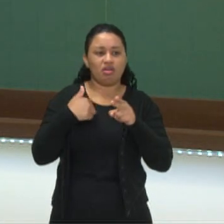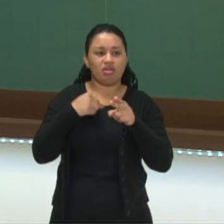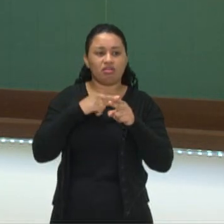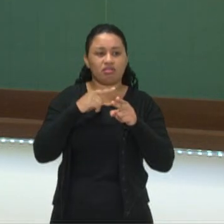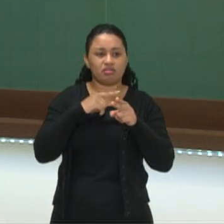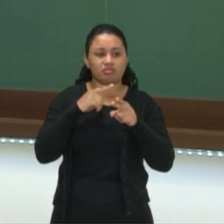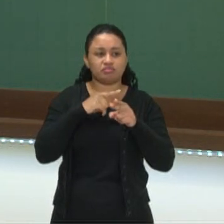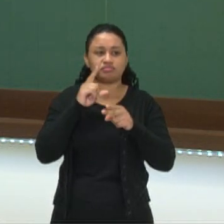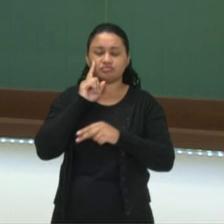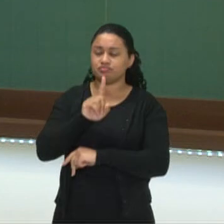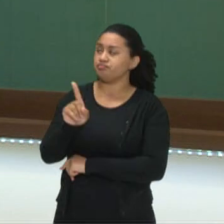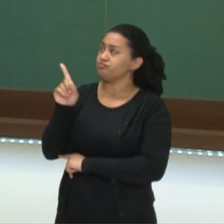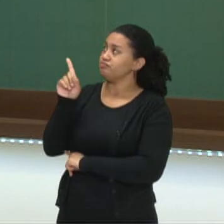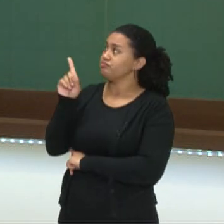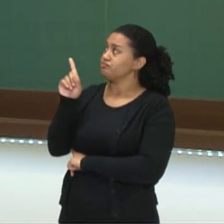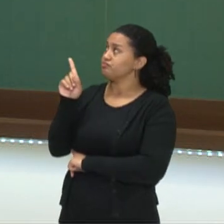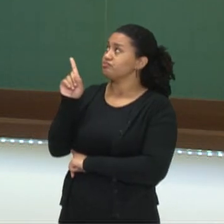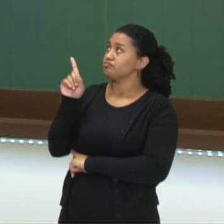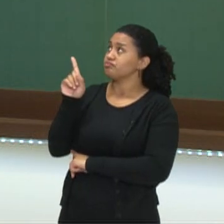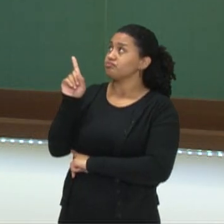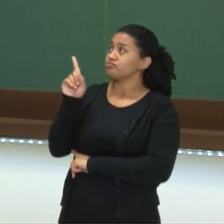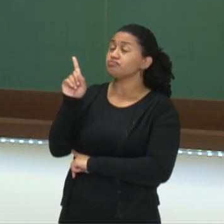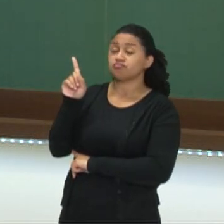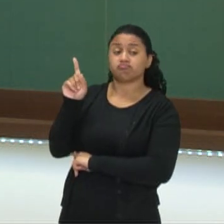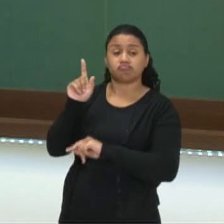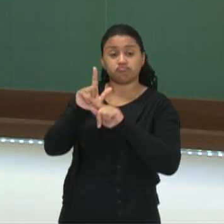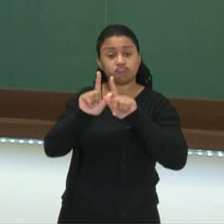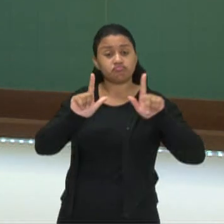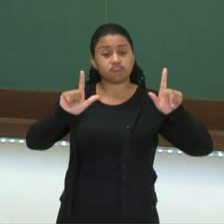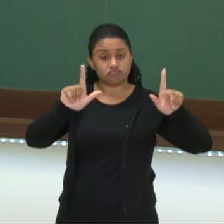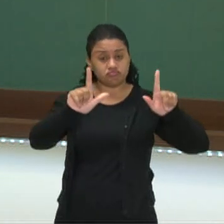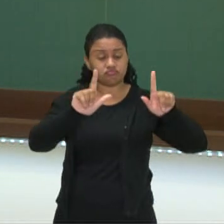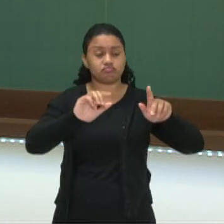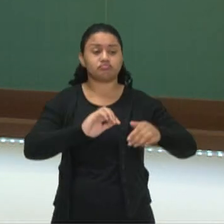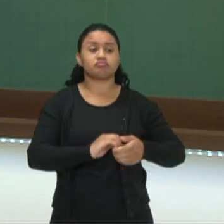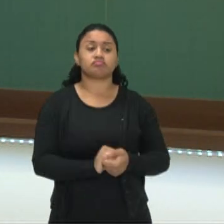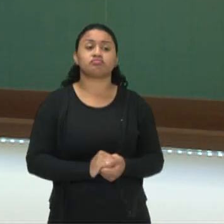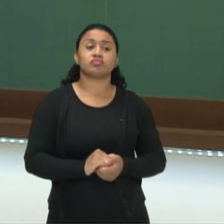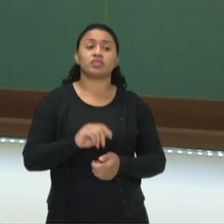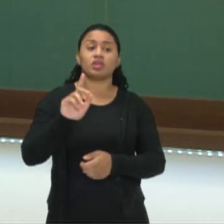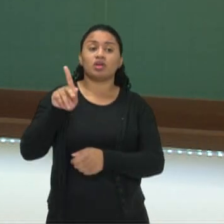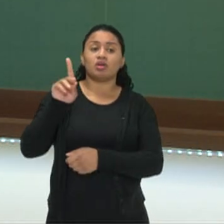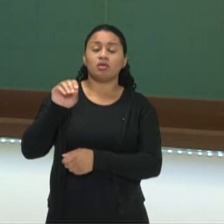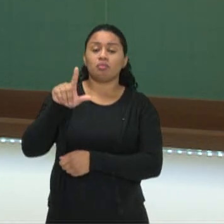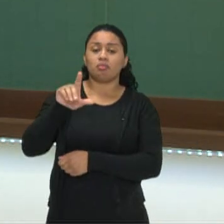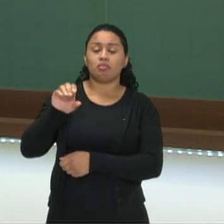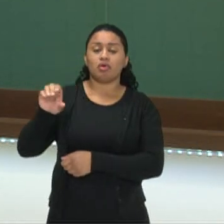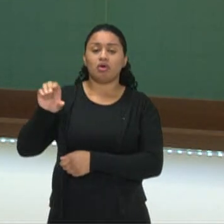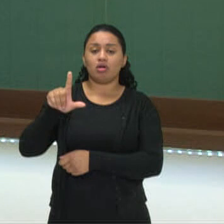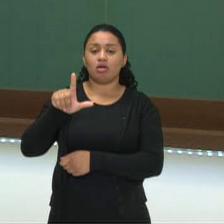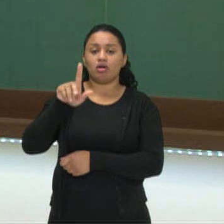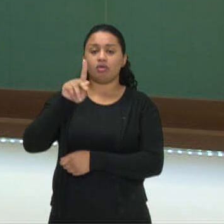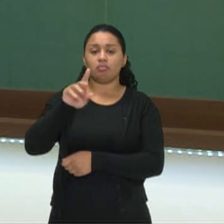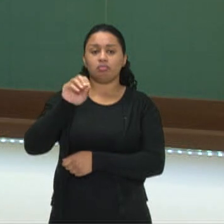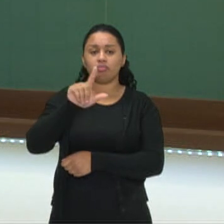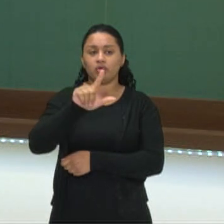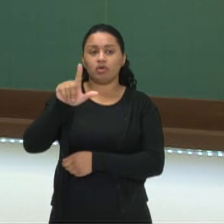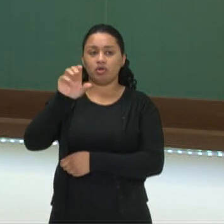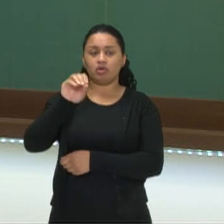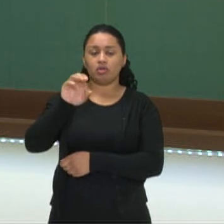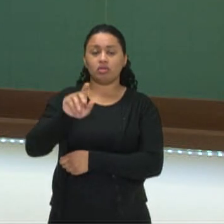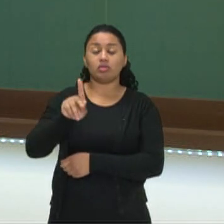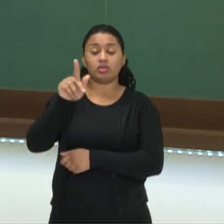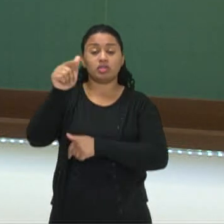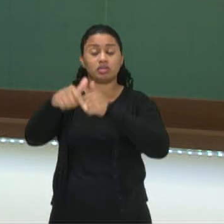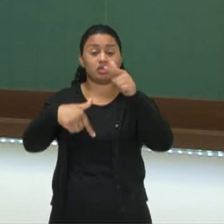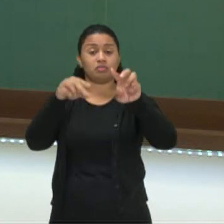obra nessa época. O que acontece? Pollock ele trabalhava, e por coincidência, Pollock trabalhava no Museu de Solomon Guggenheim, que era tio